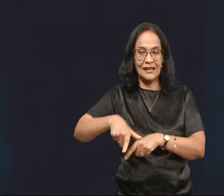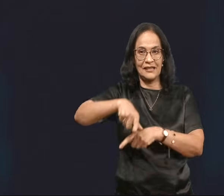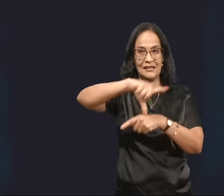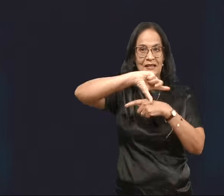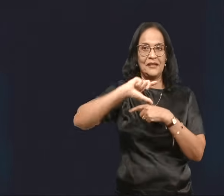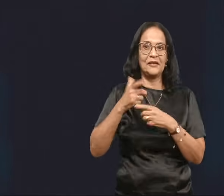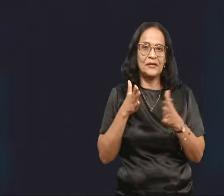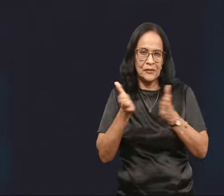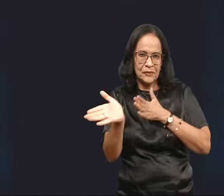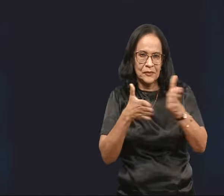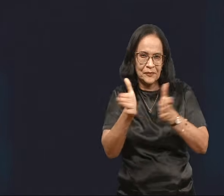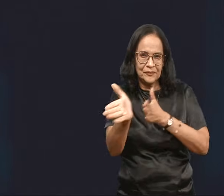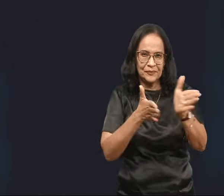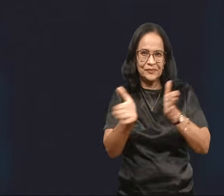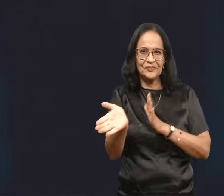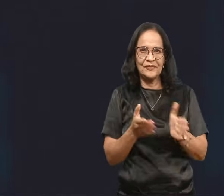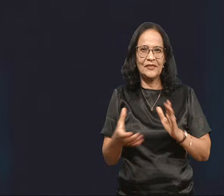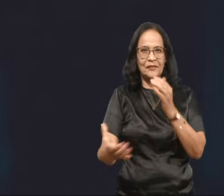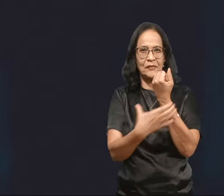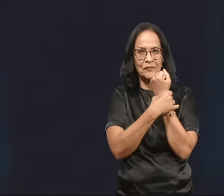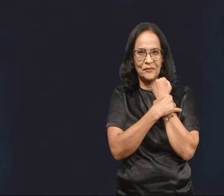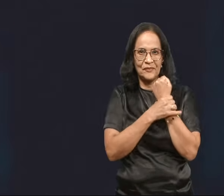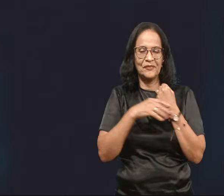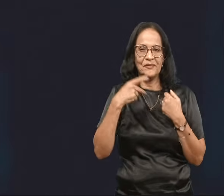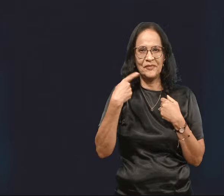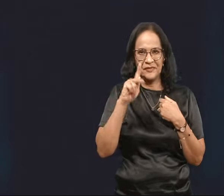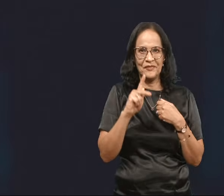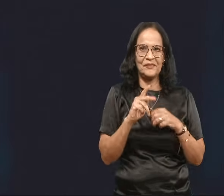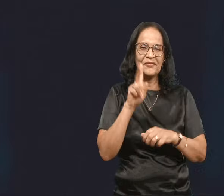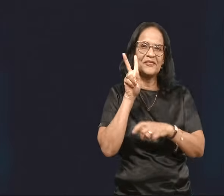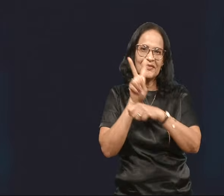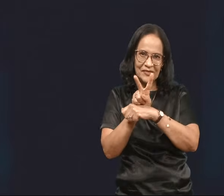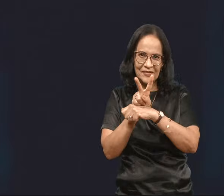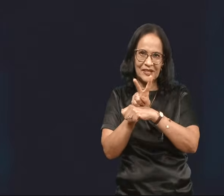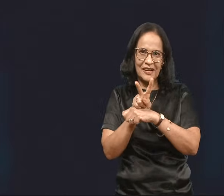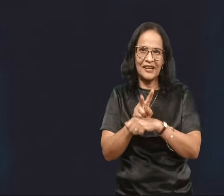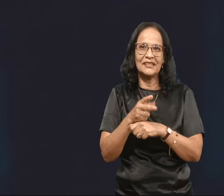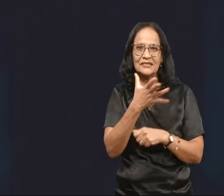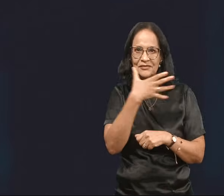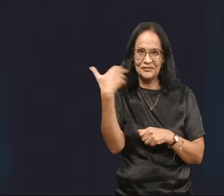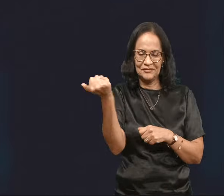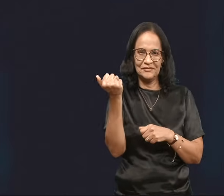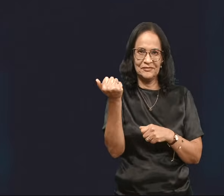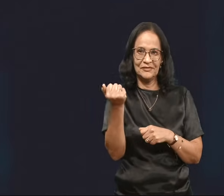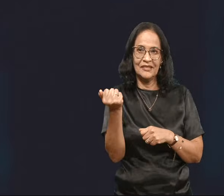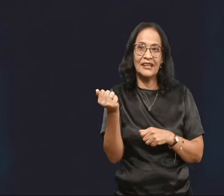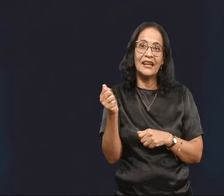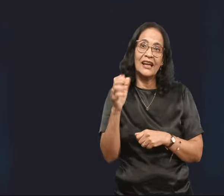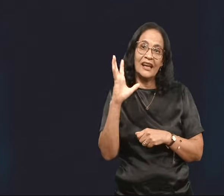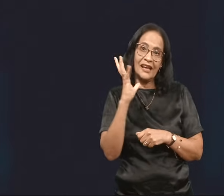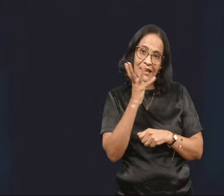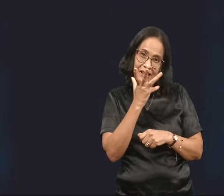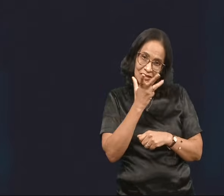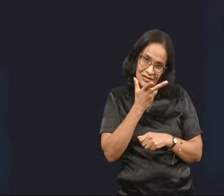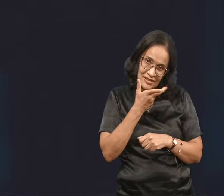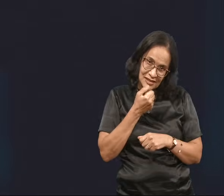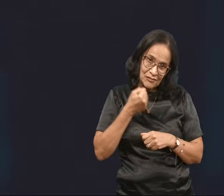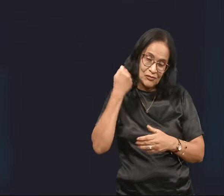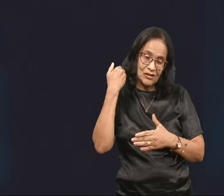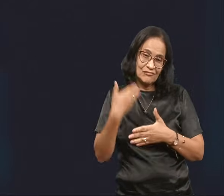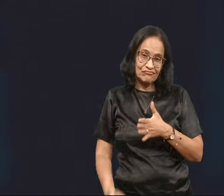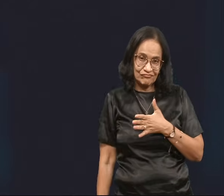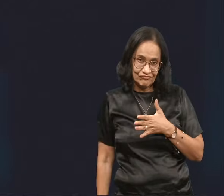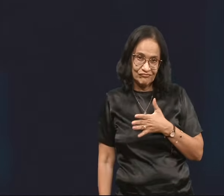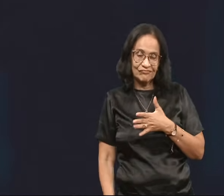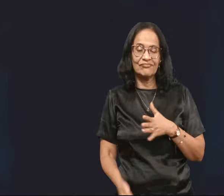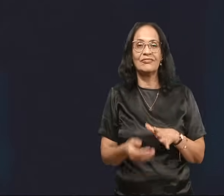acessar e já garantir a sua vaga, será um lugar melhor. Quanto mais tarde você deixa, às vezes não é o lugar que você quer, né?